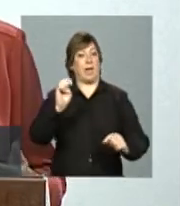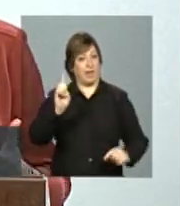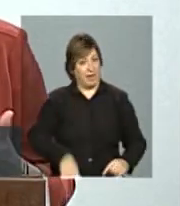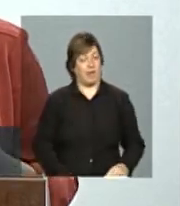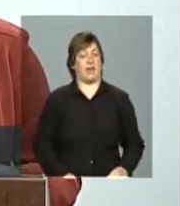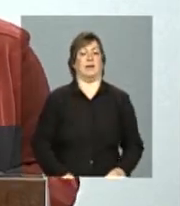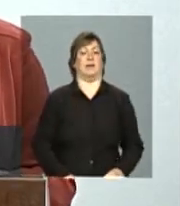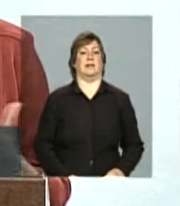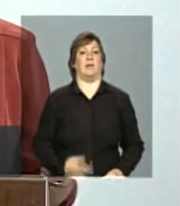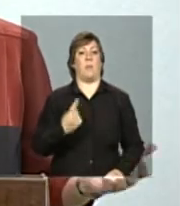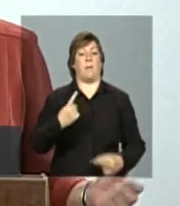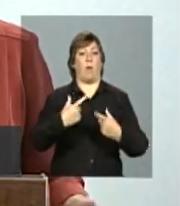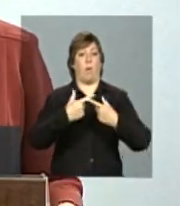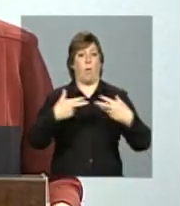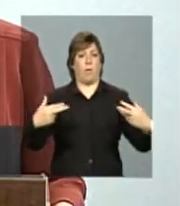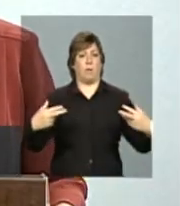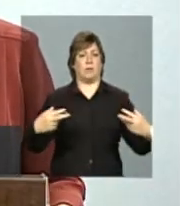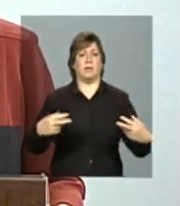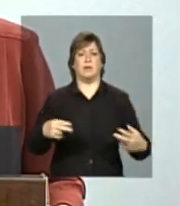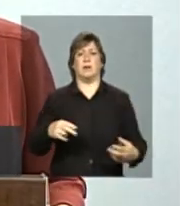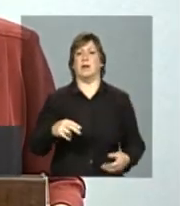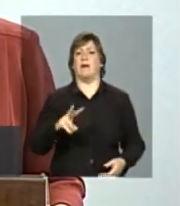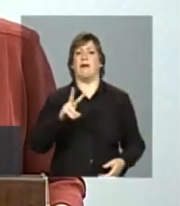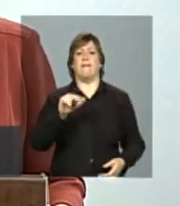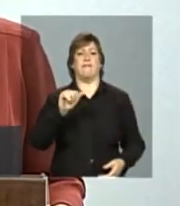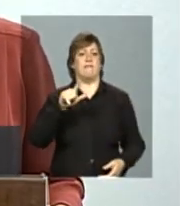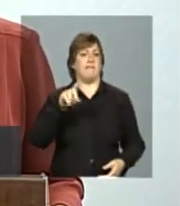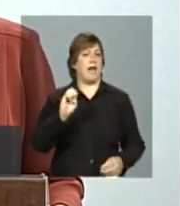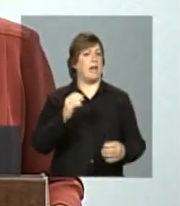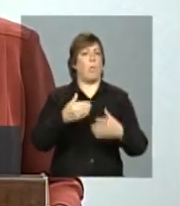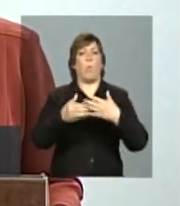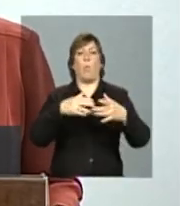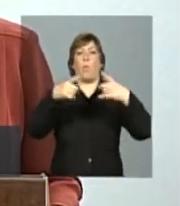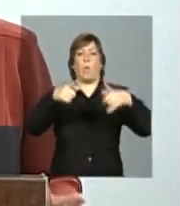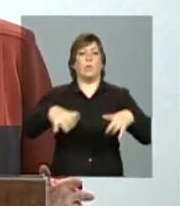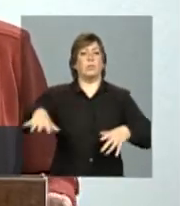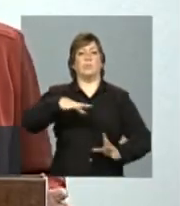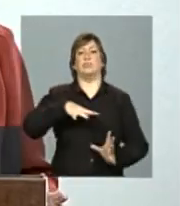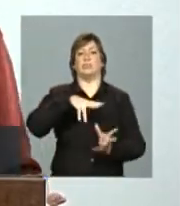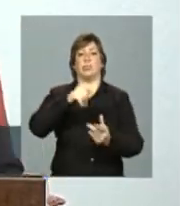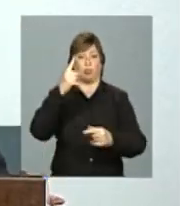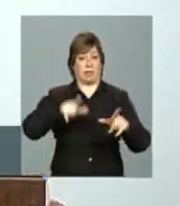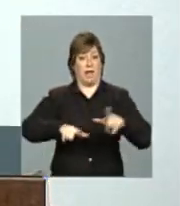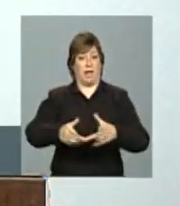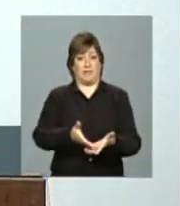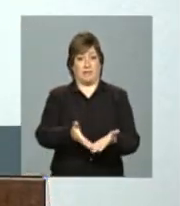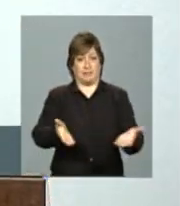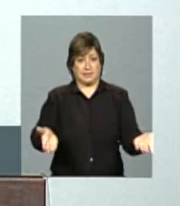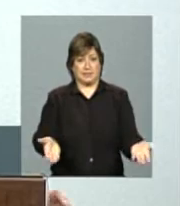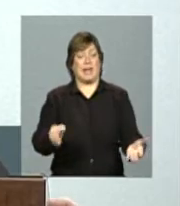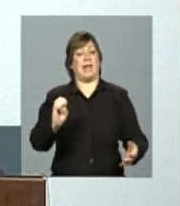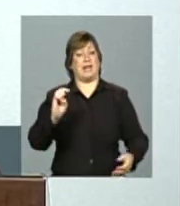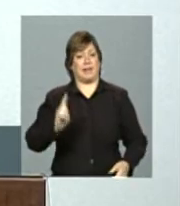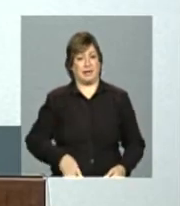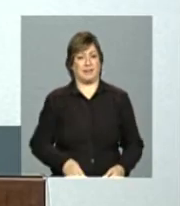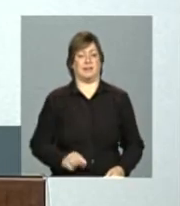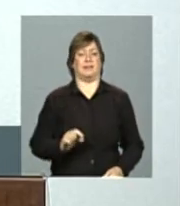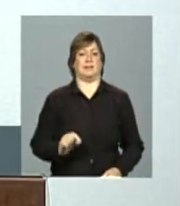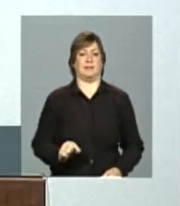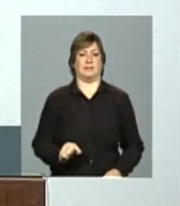que vale para qualquer parte do mundo uma tarefa dessas que geralmente é uma tarefa